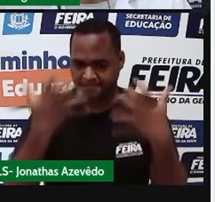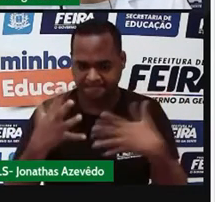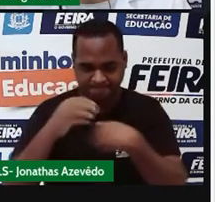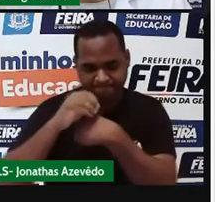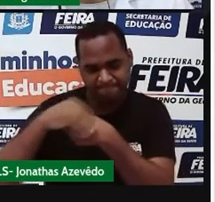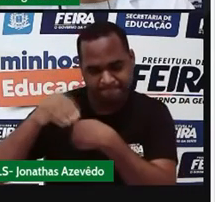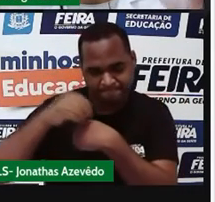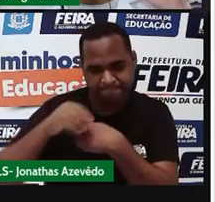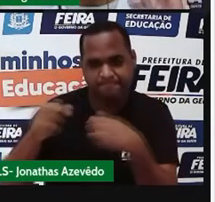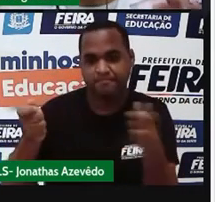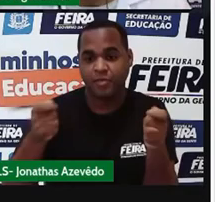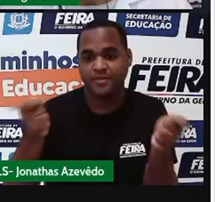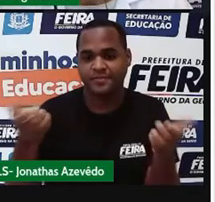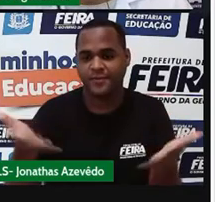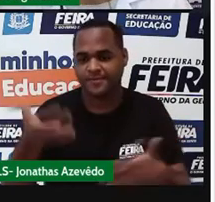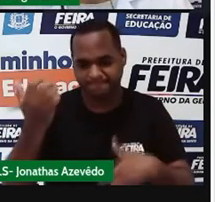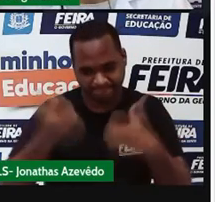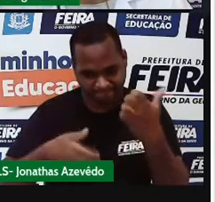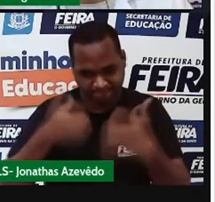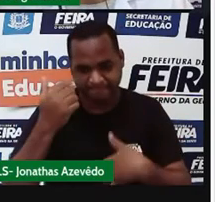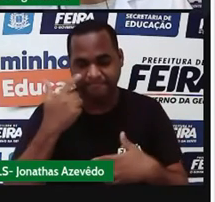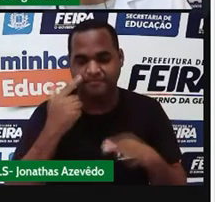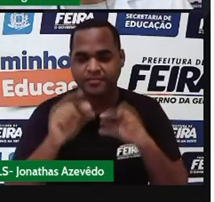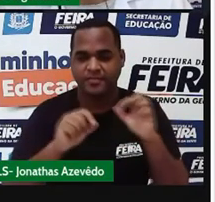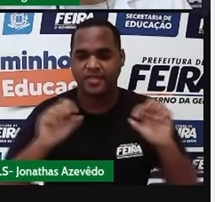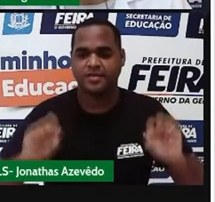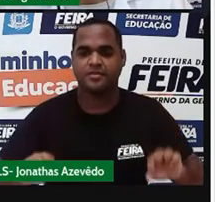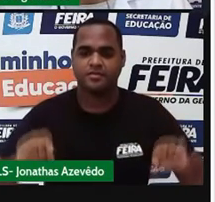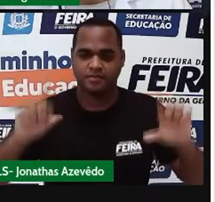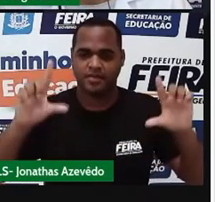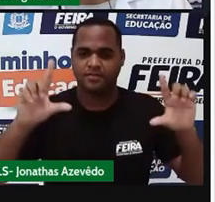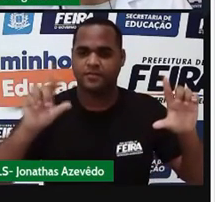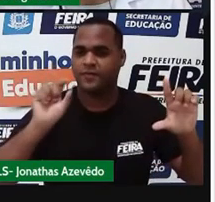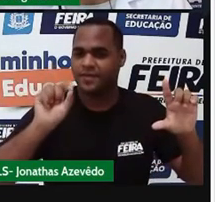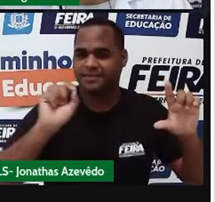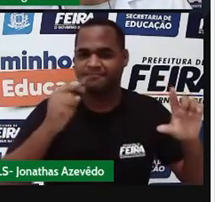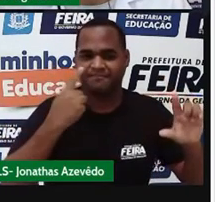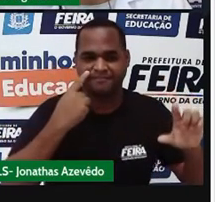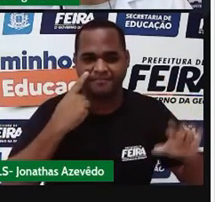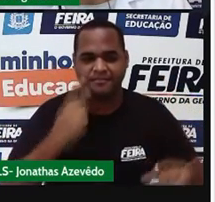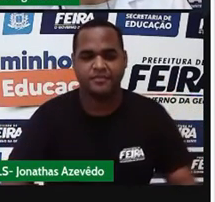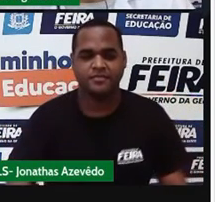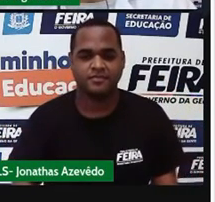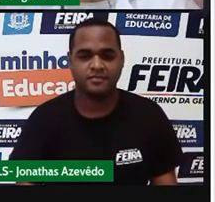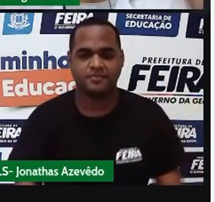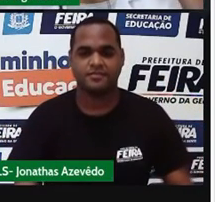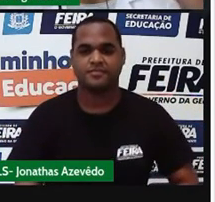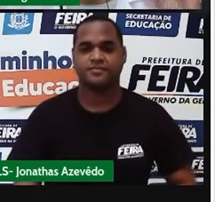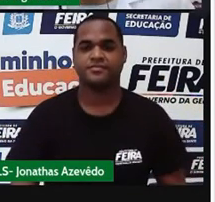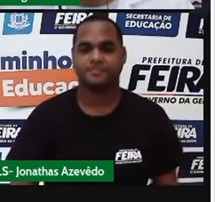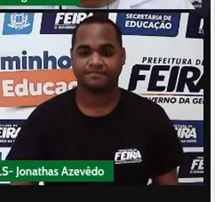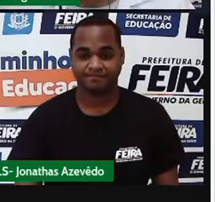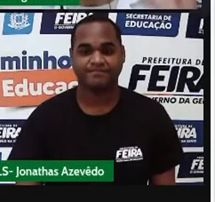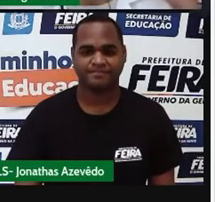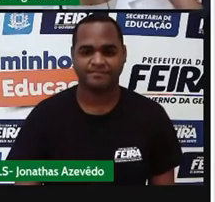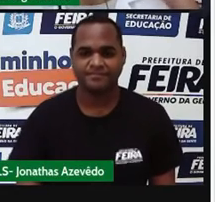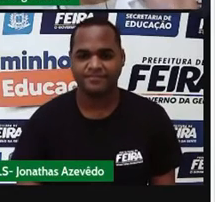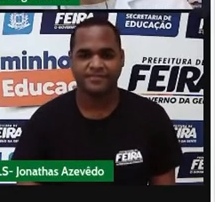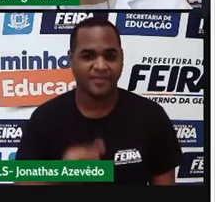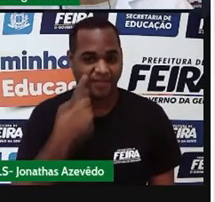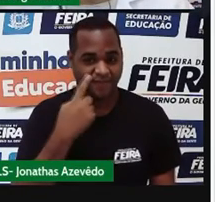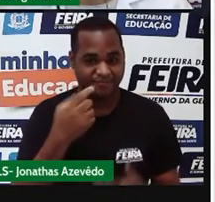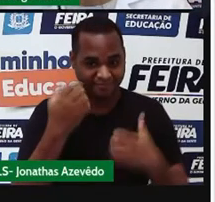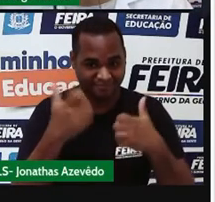vai ver aqui que vai aparecer para você na tela olha só pega a visão aí